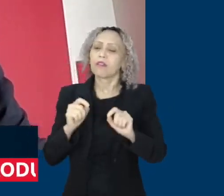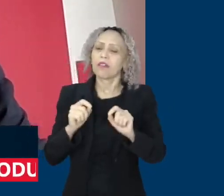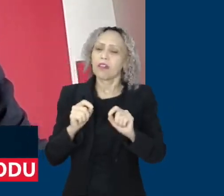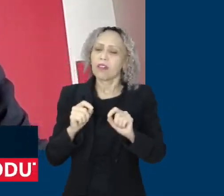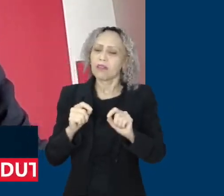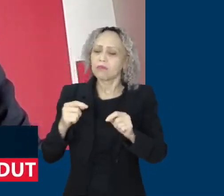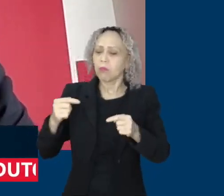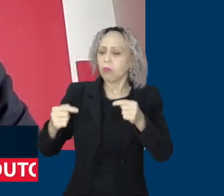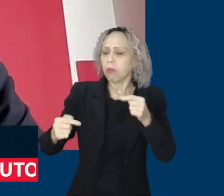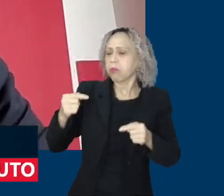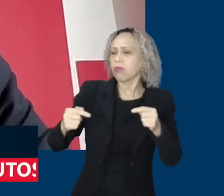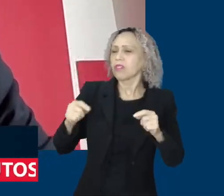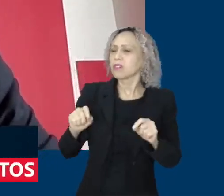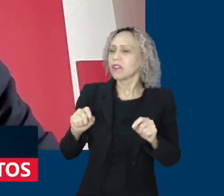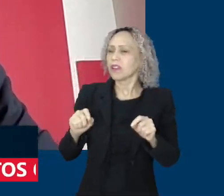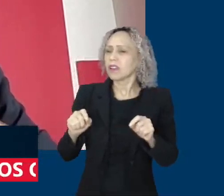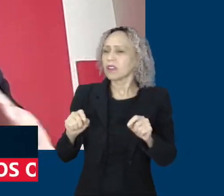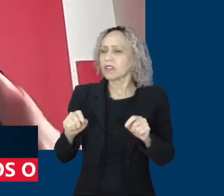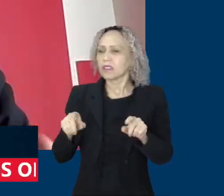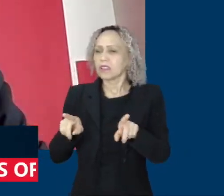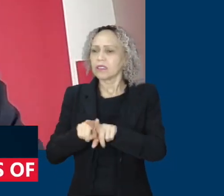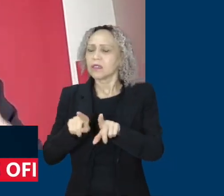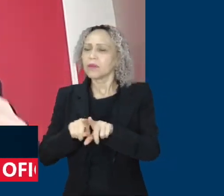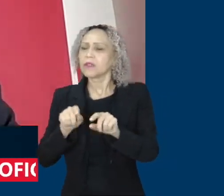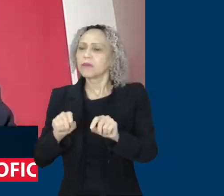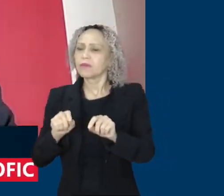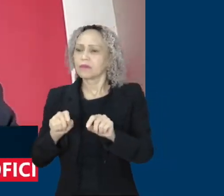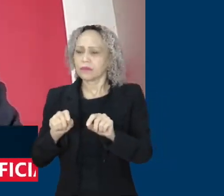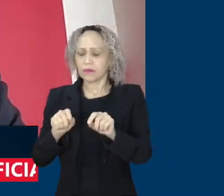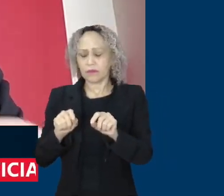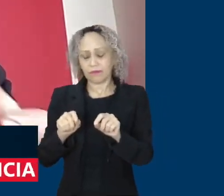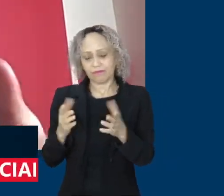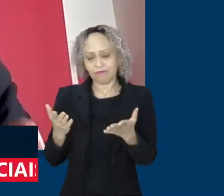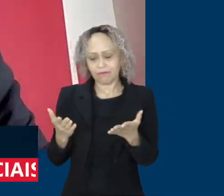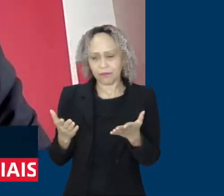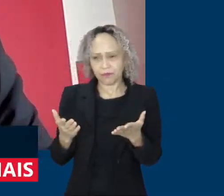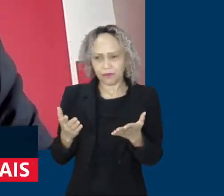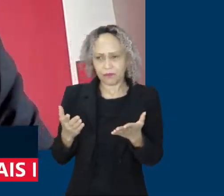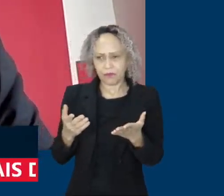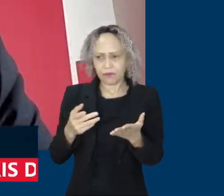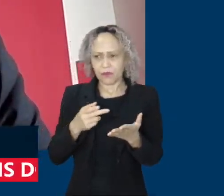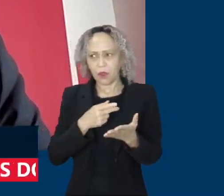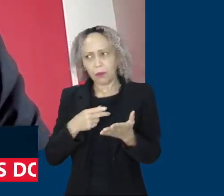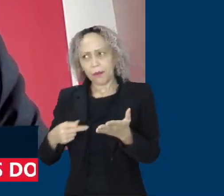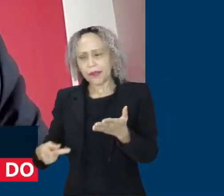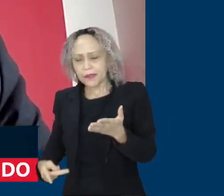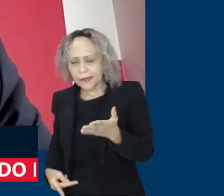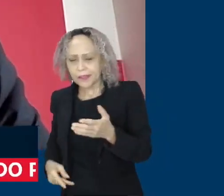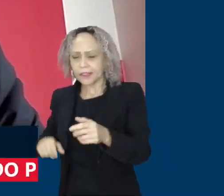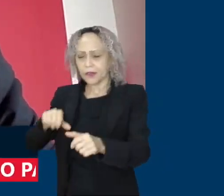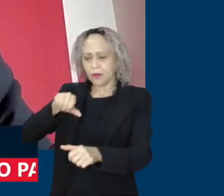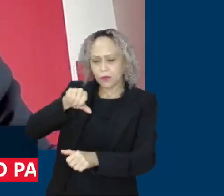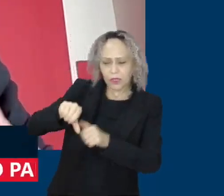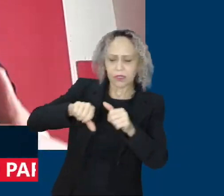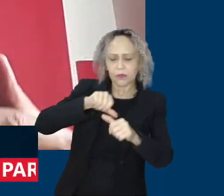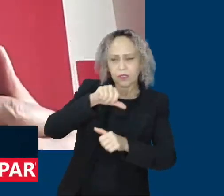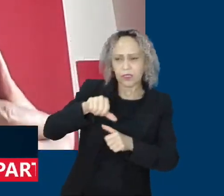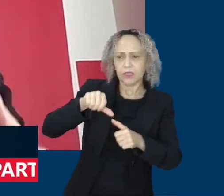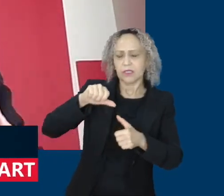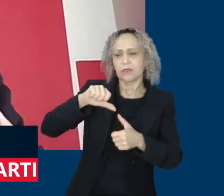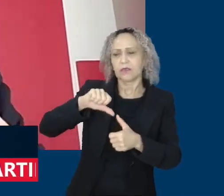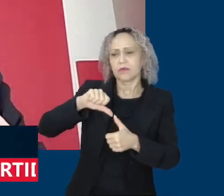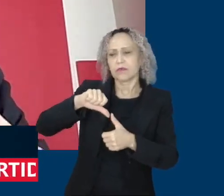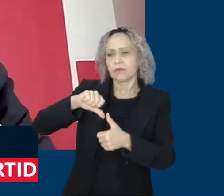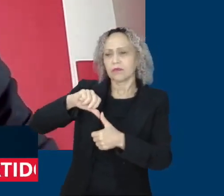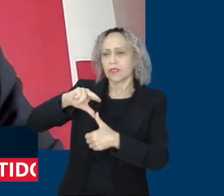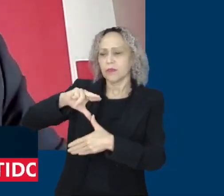e também pela mudança de governos na América Latina, ela, então, deu